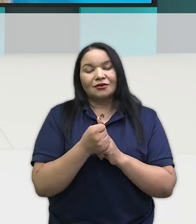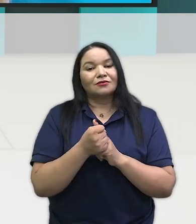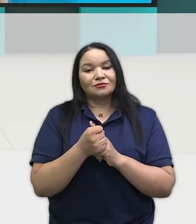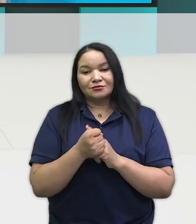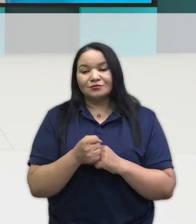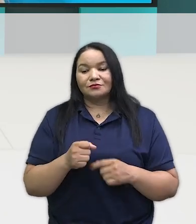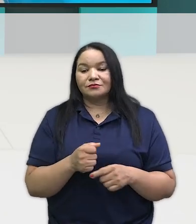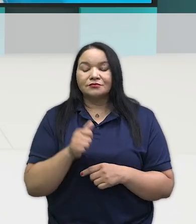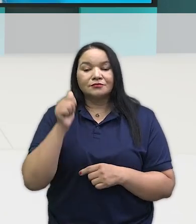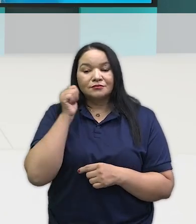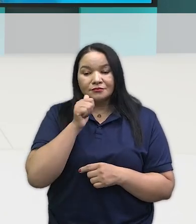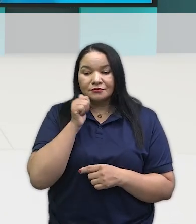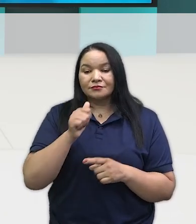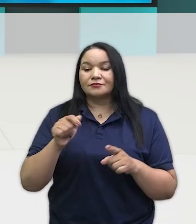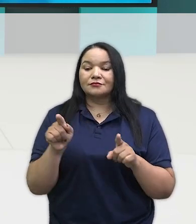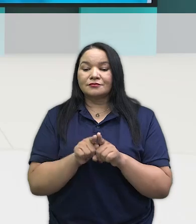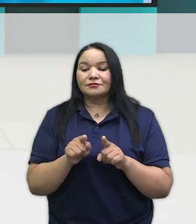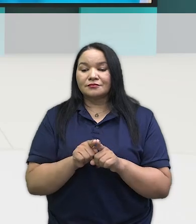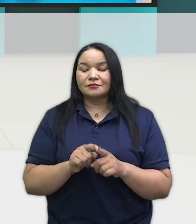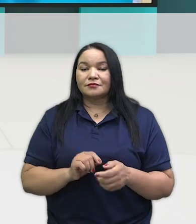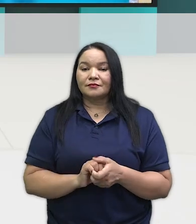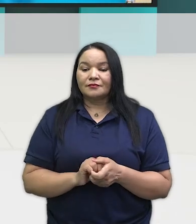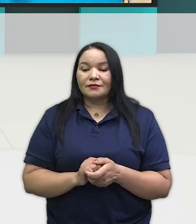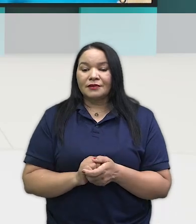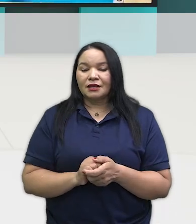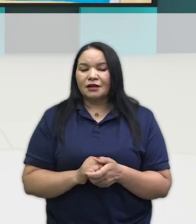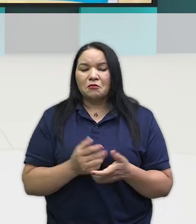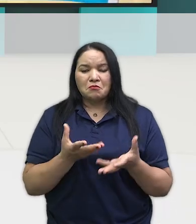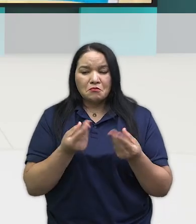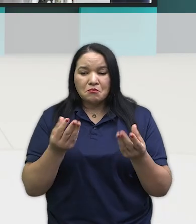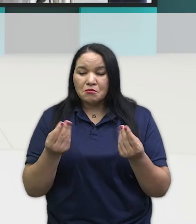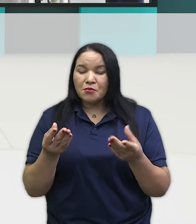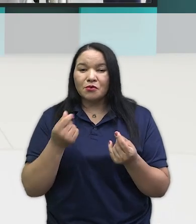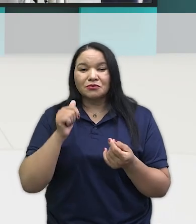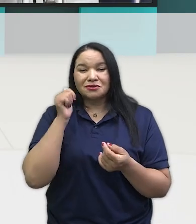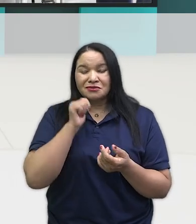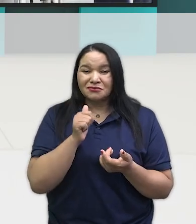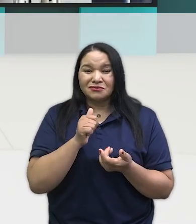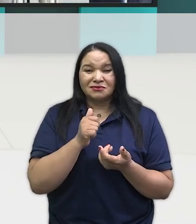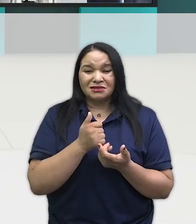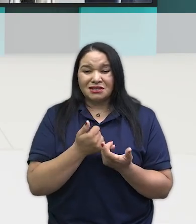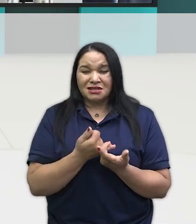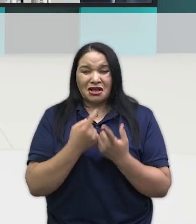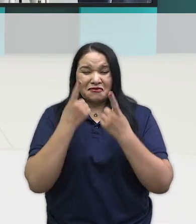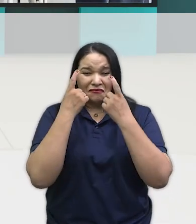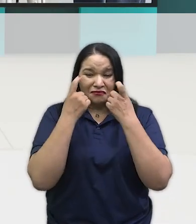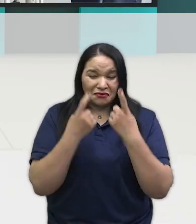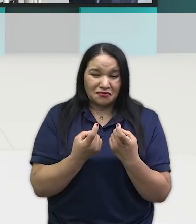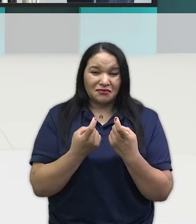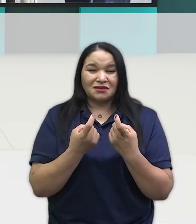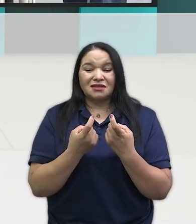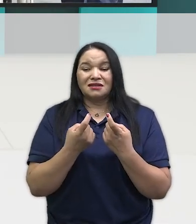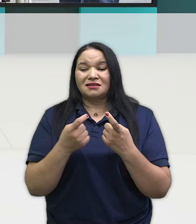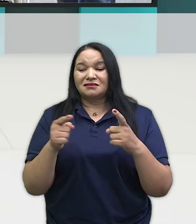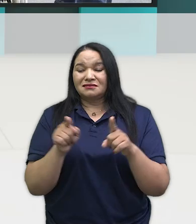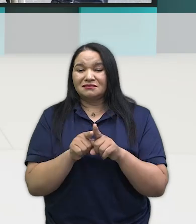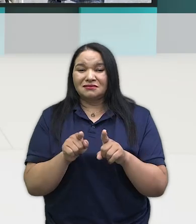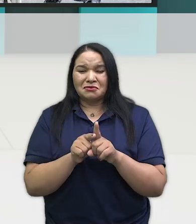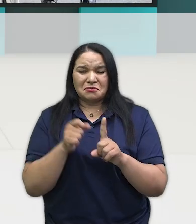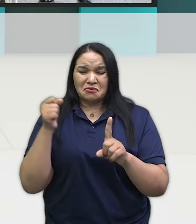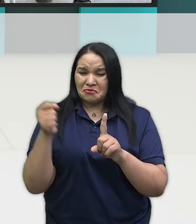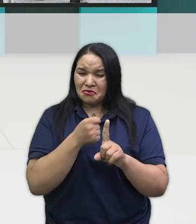grande. Por exemplo, mulheres, né? Hoje a gente vê muitas mulheres sendo violentadas,